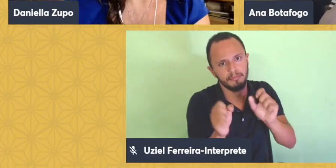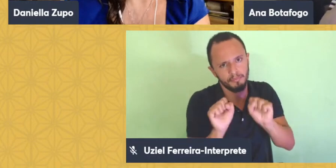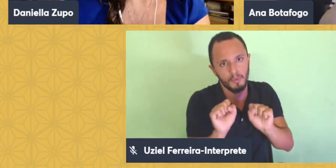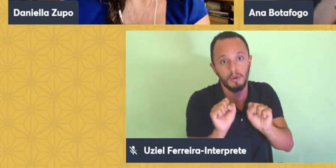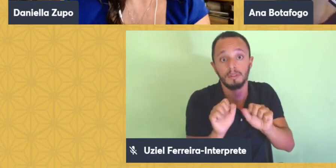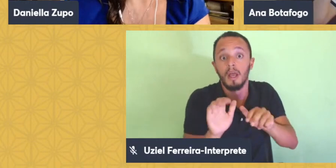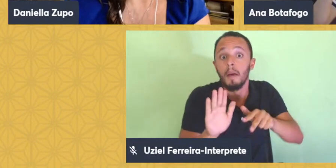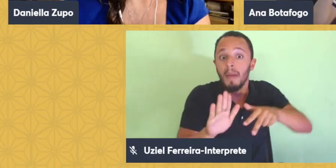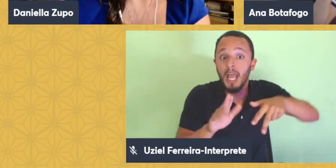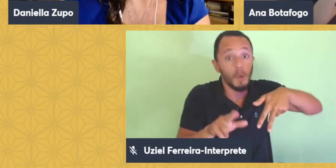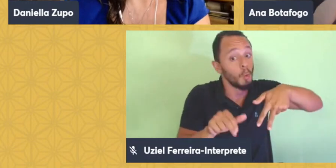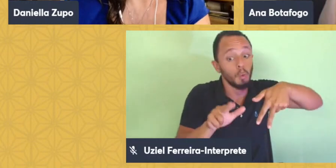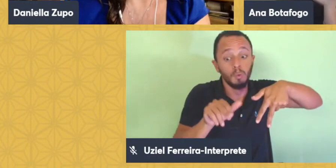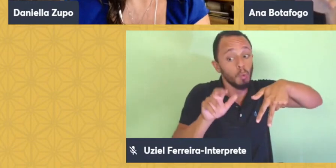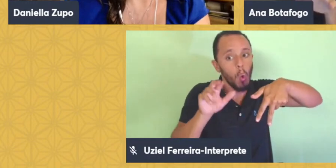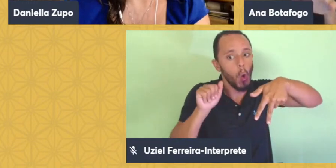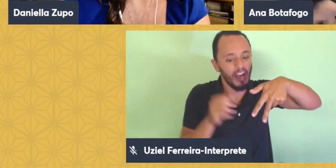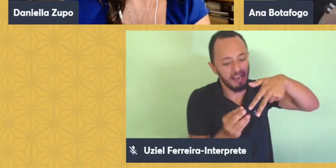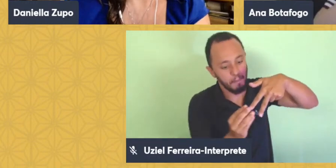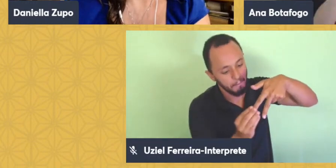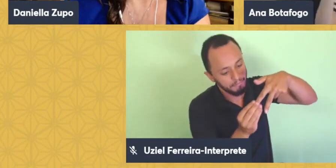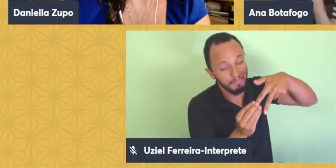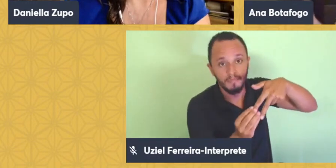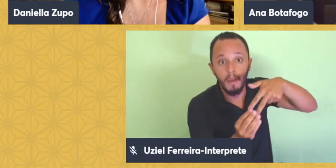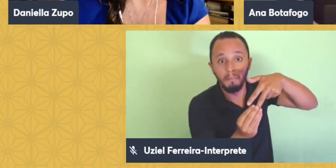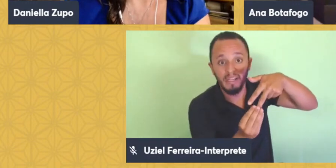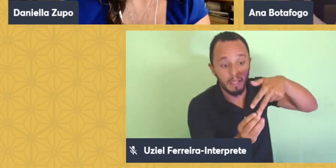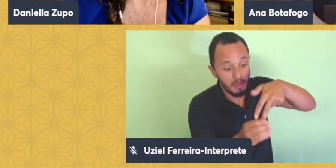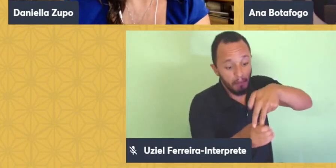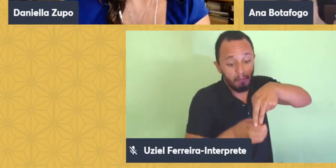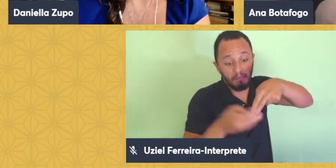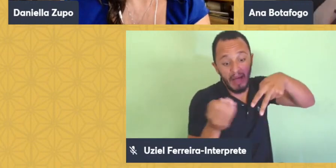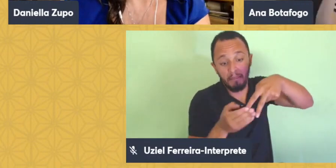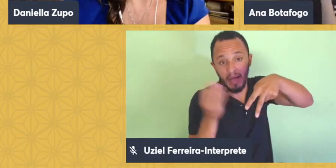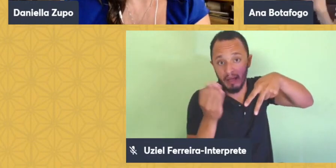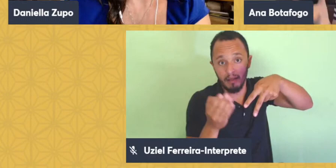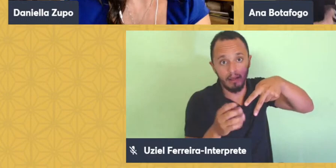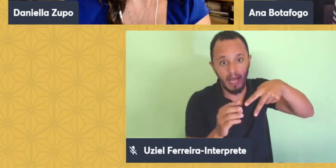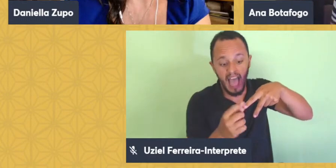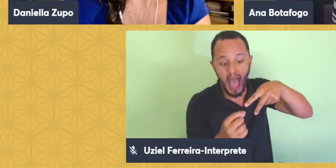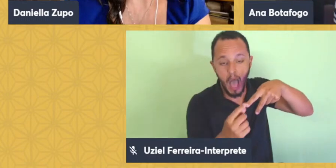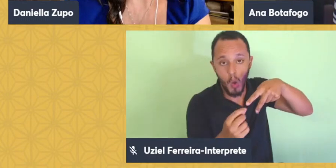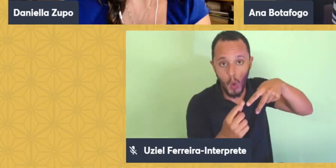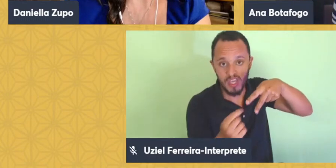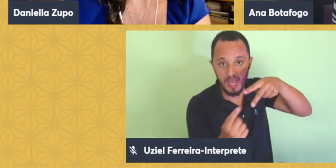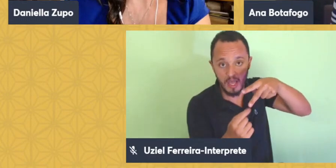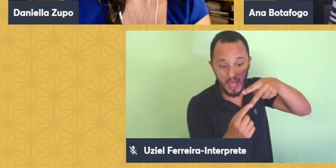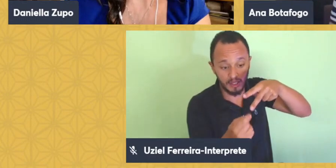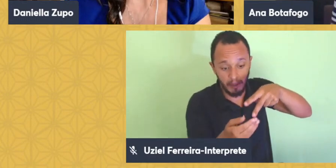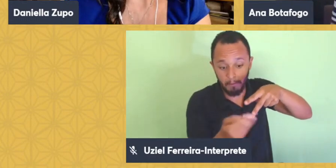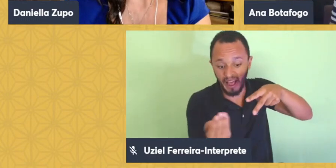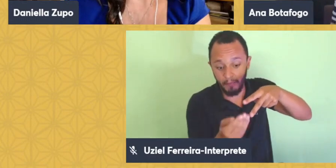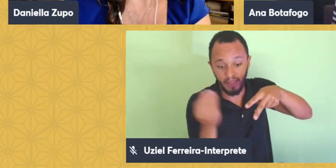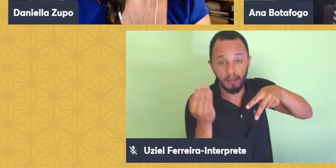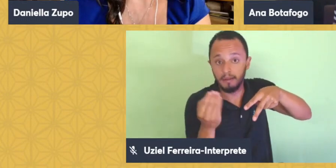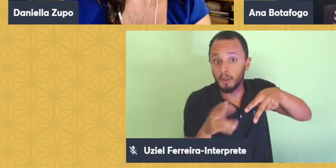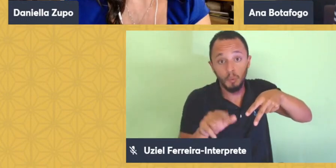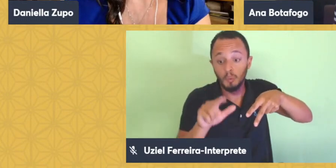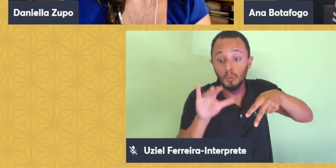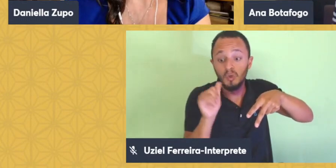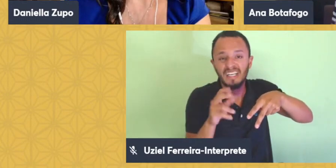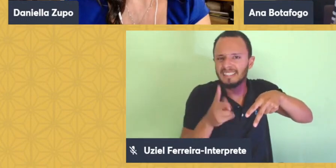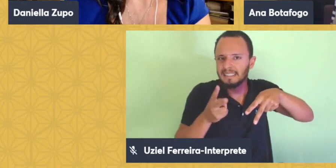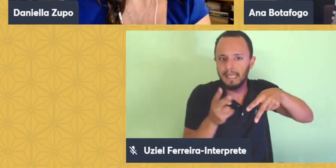tive a unha do meu dedão caída em 40 anos de profissão mais de 40 anos de profissão então